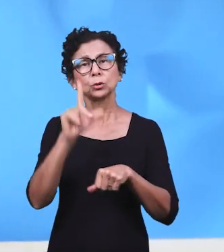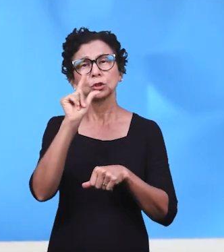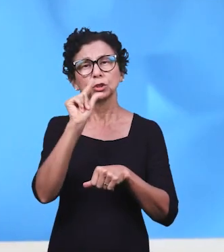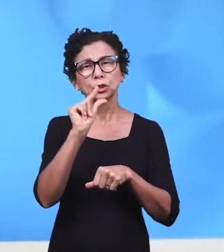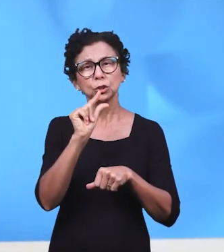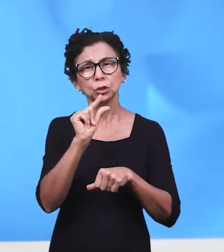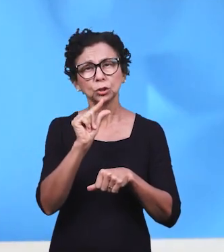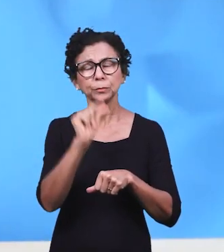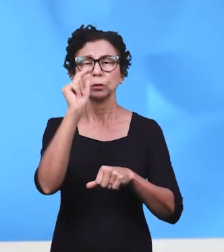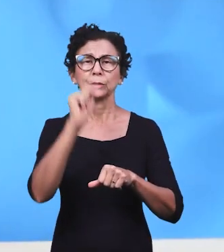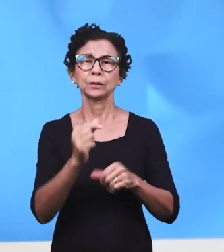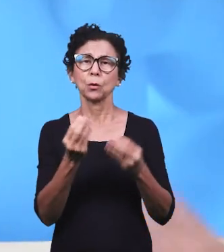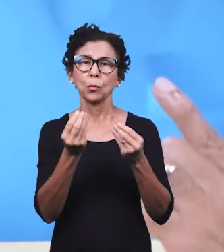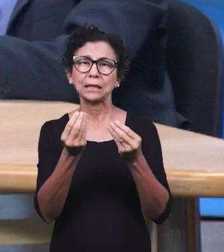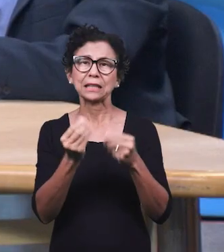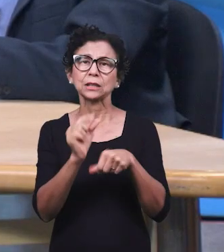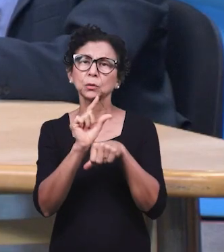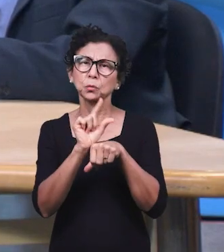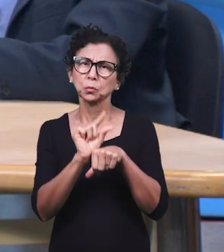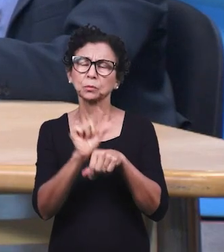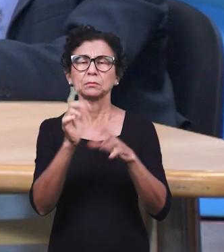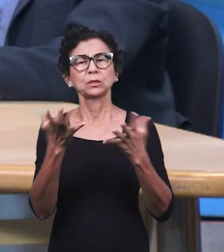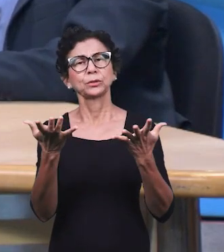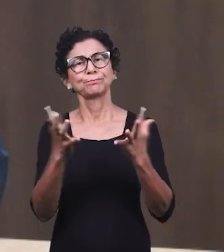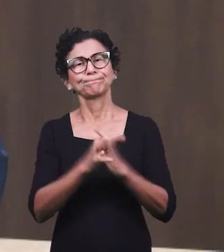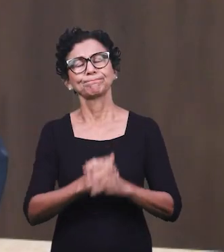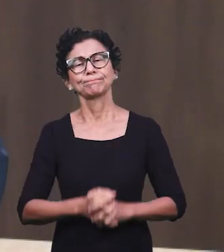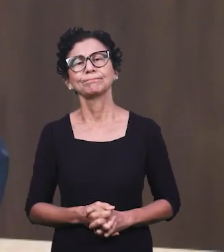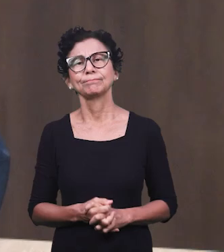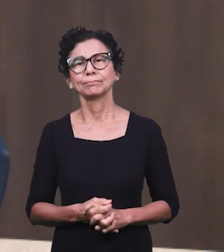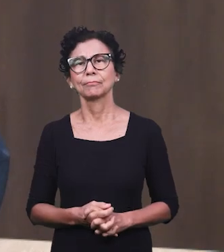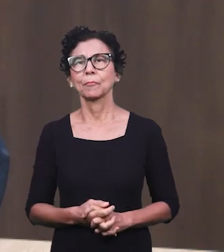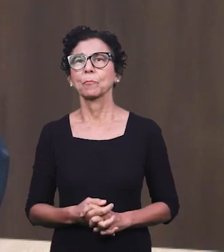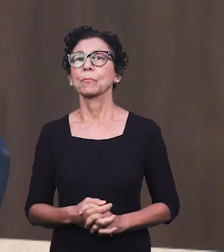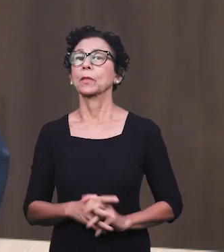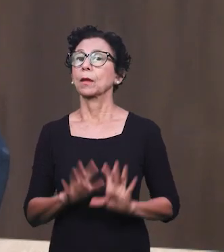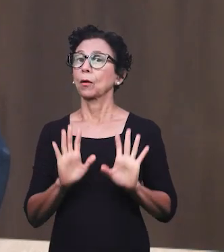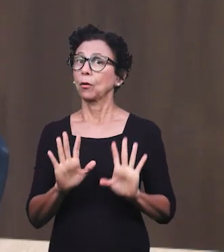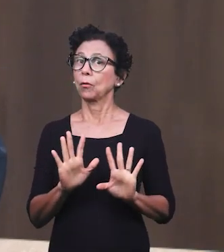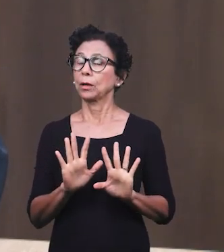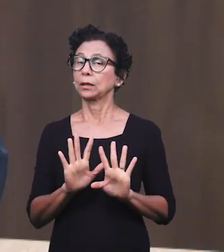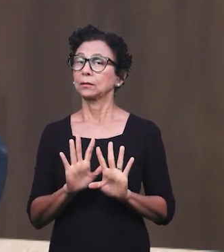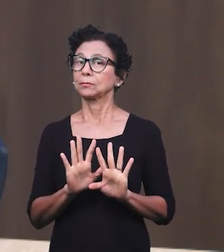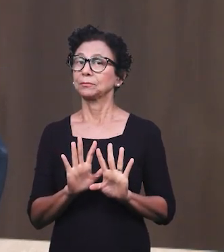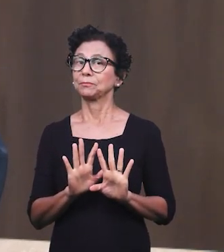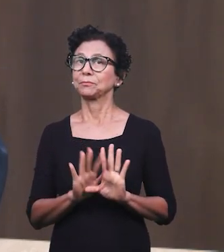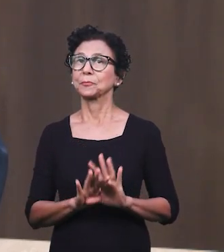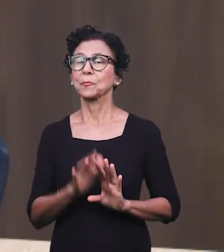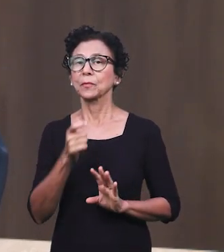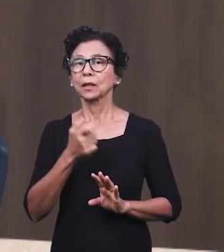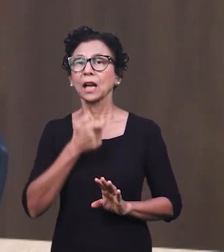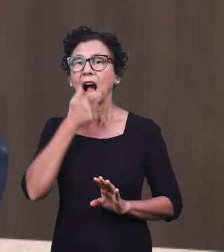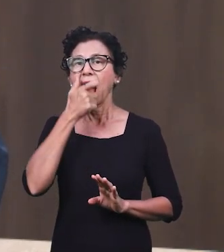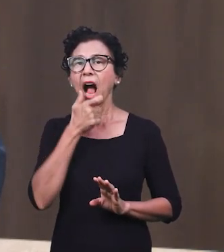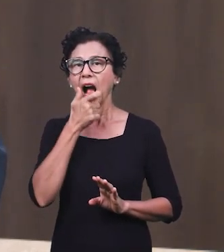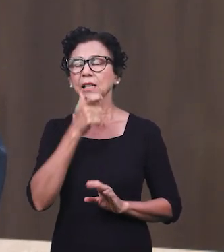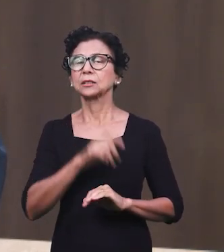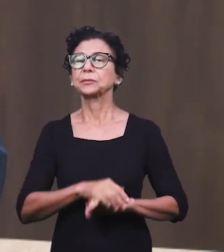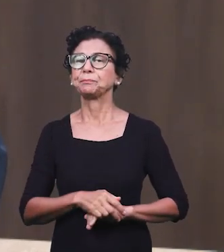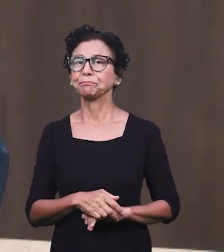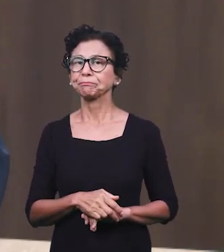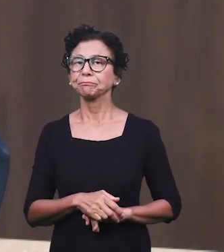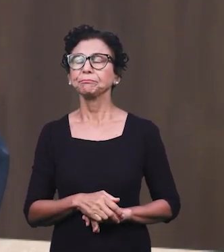Então, é muito importante dizer isso. Tá aí uma dica, hein? Para você que está nos assistindo, o cuidado com a prótese, né? Então, doutor,